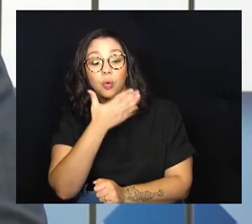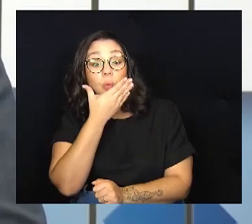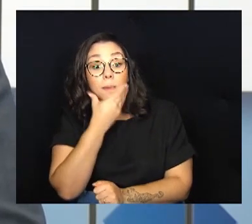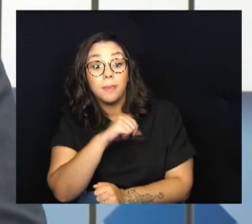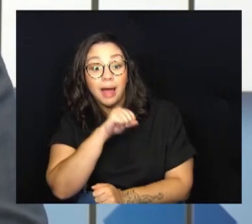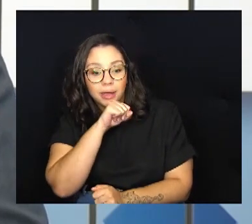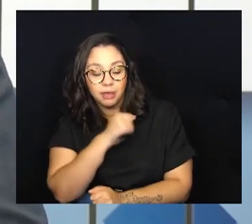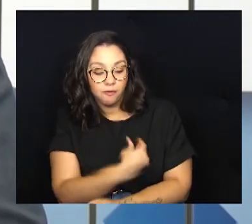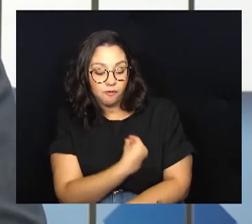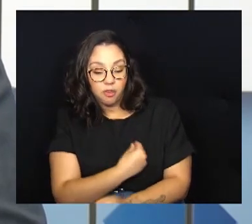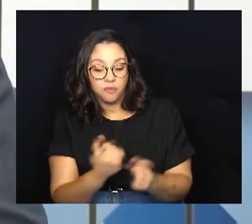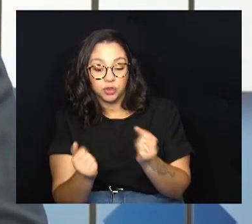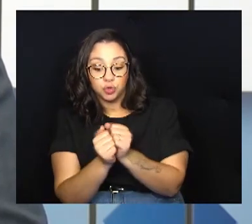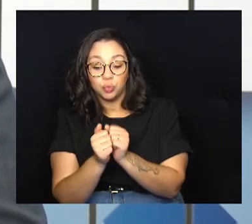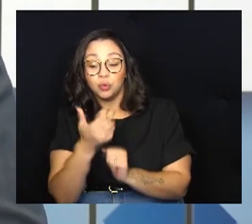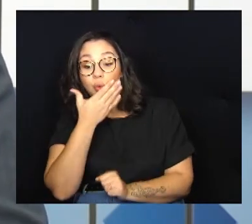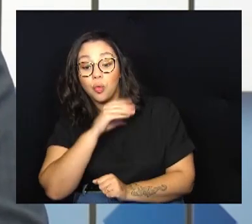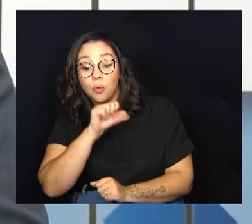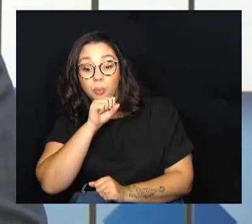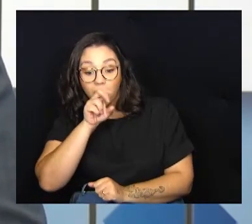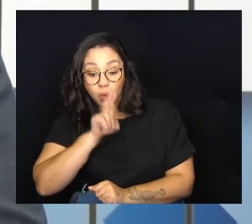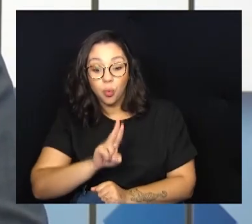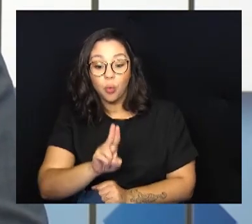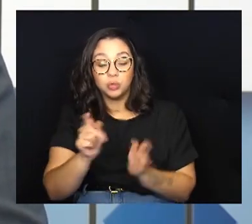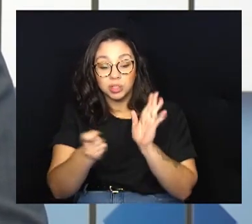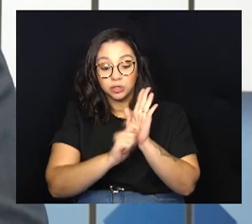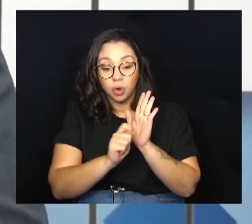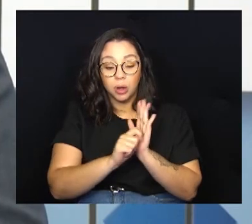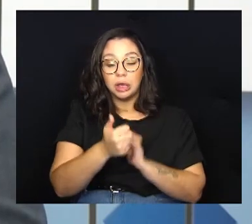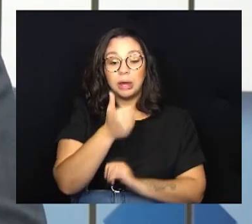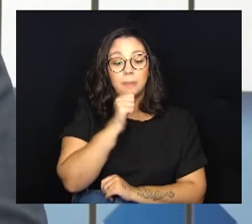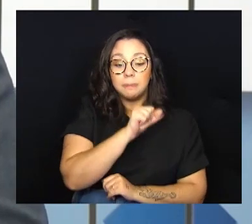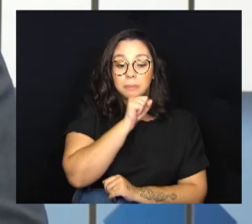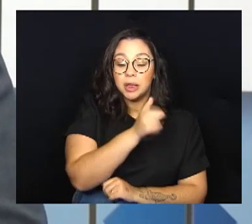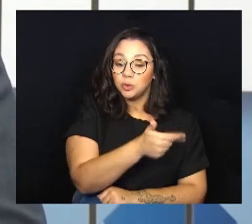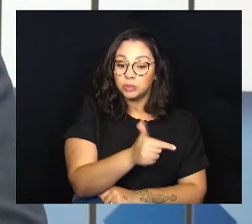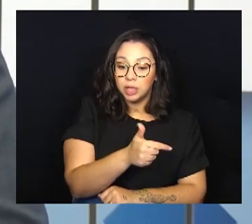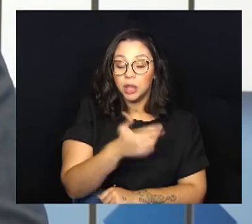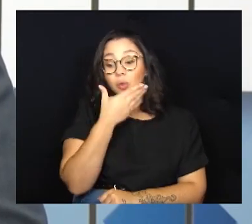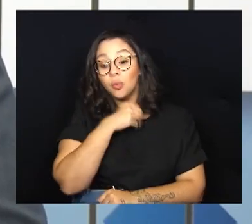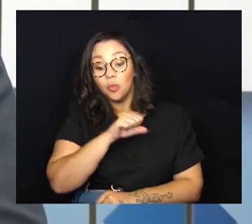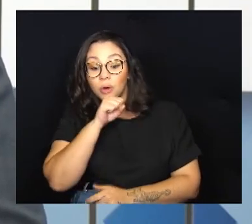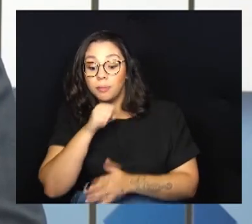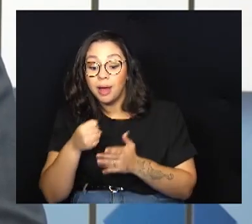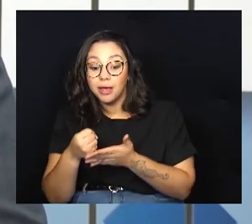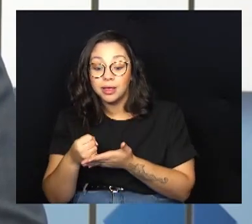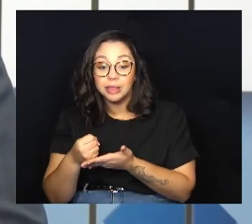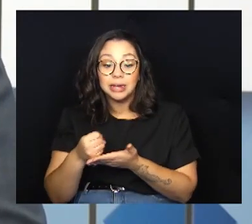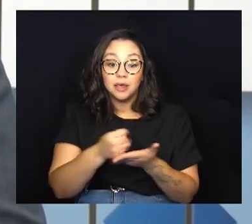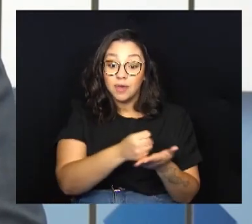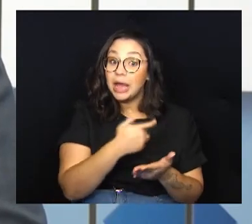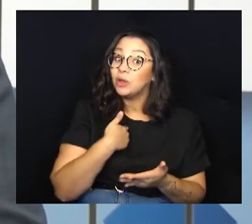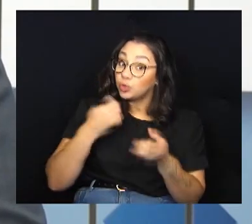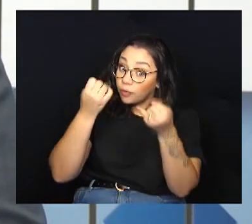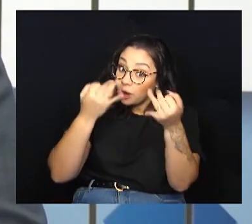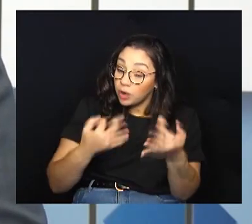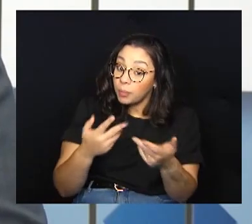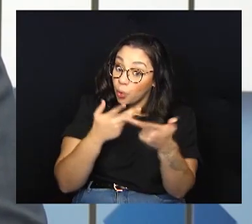um pouco mais na questão da internação compulsória, né? Eu vejo assim as políticas públicas existentes